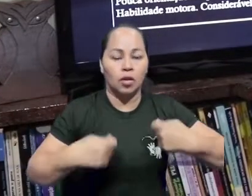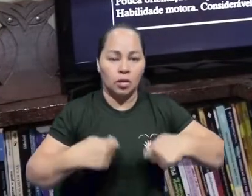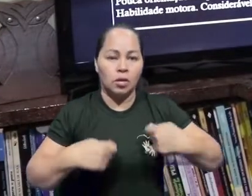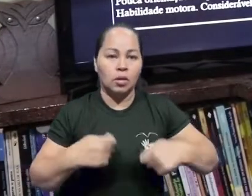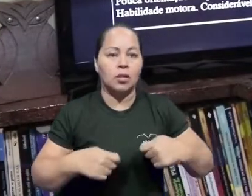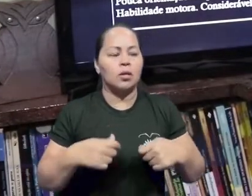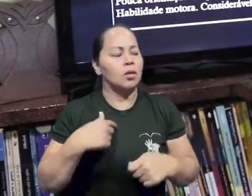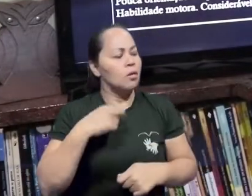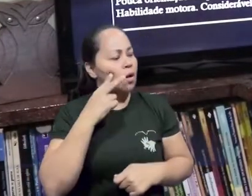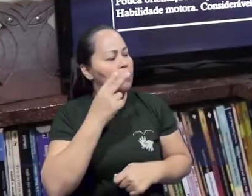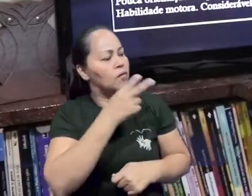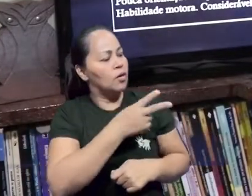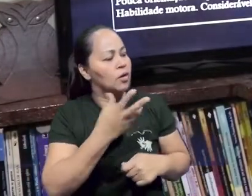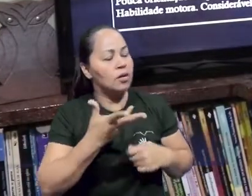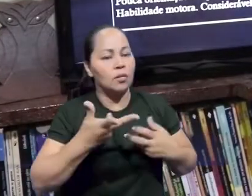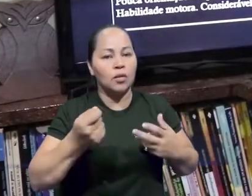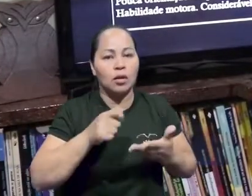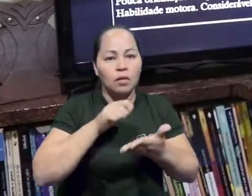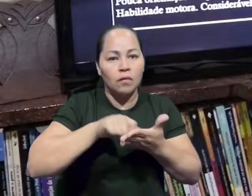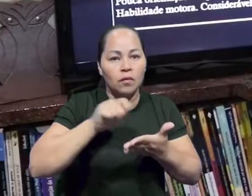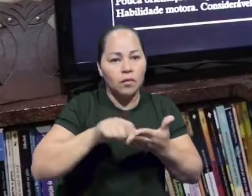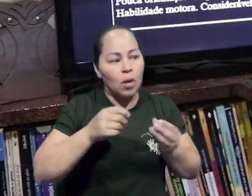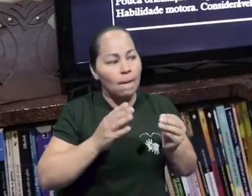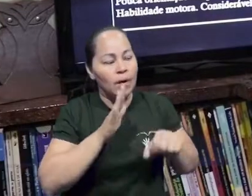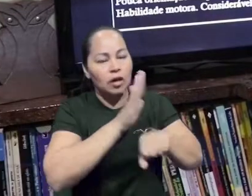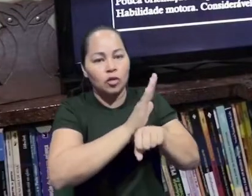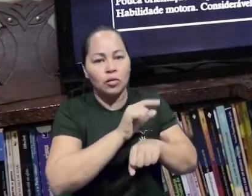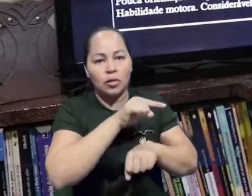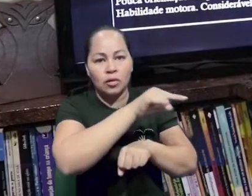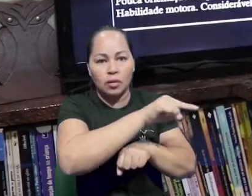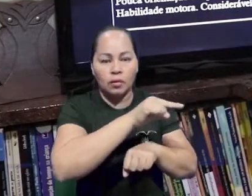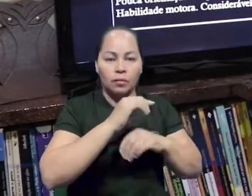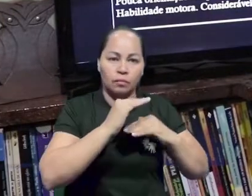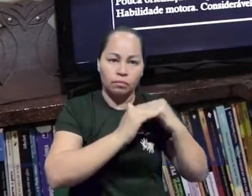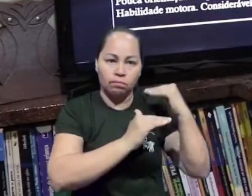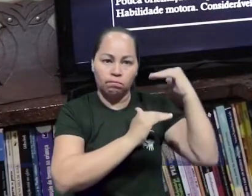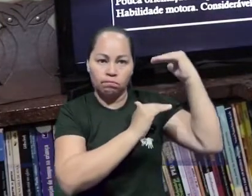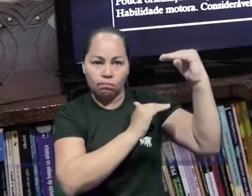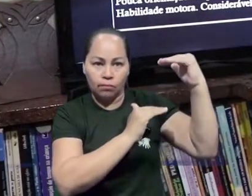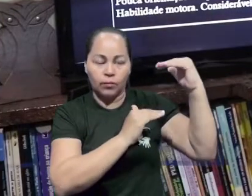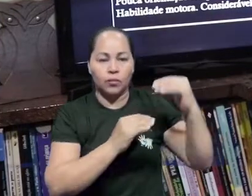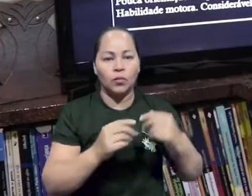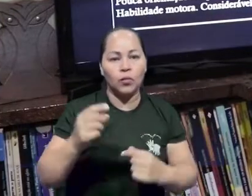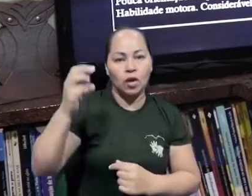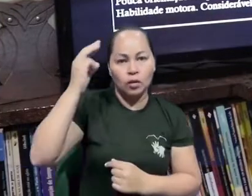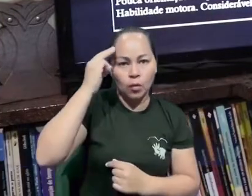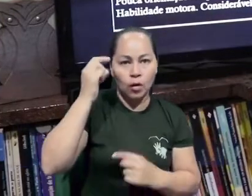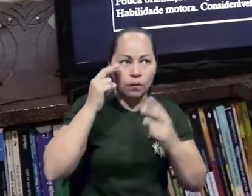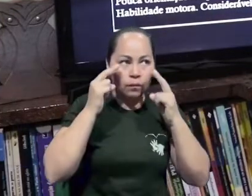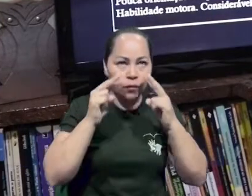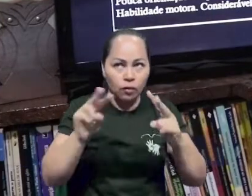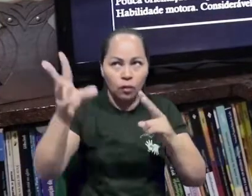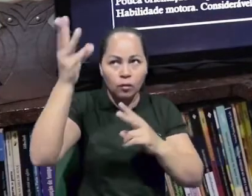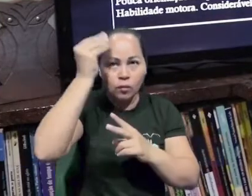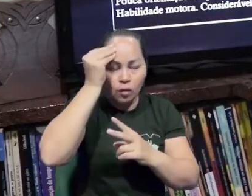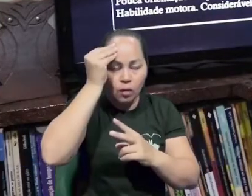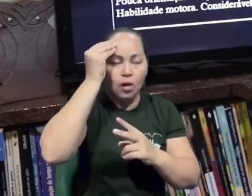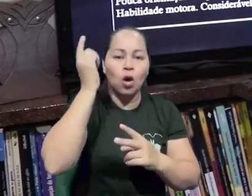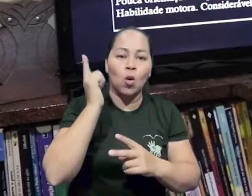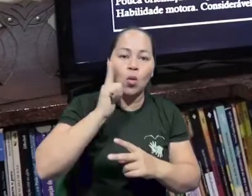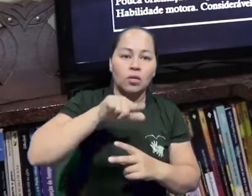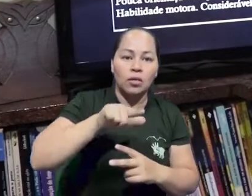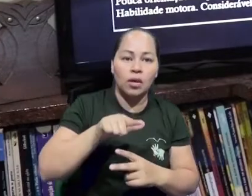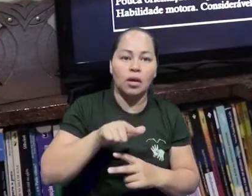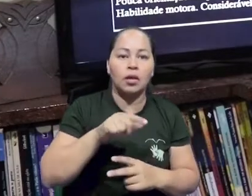já separei as habilidades, né? E cada uma eu vou discorrer. Percepção e memória visual. Boa,